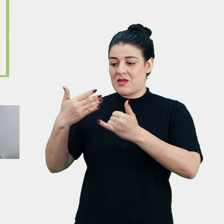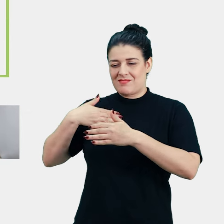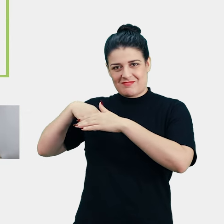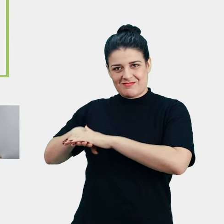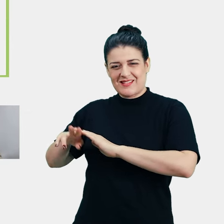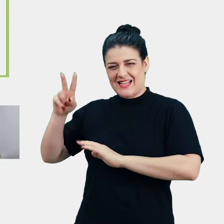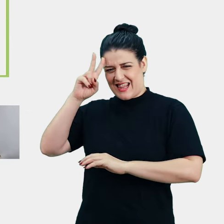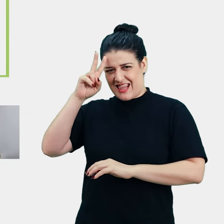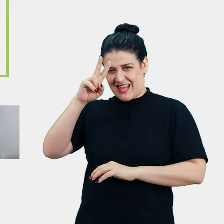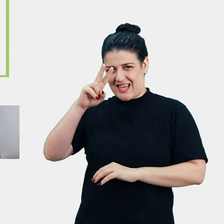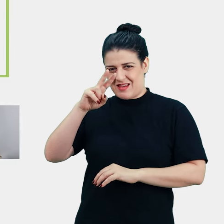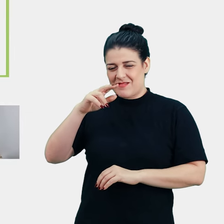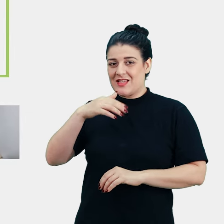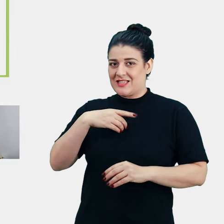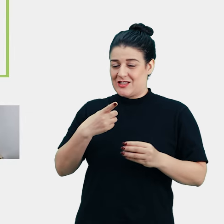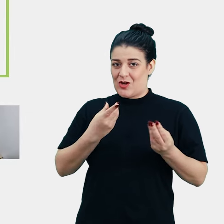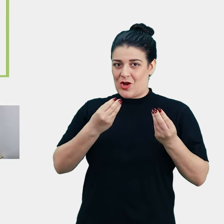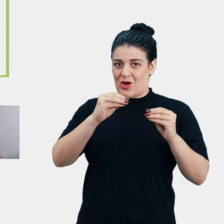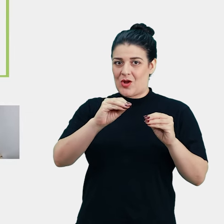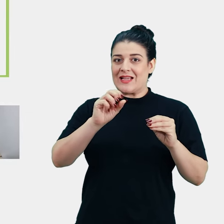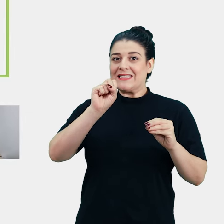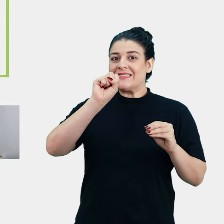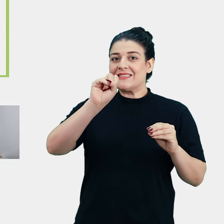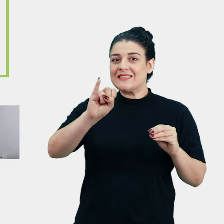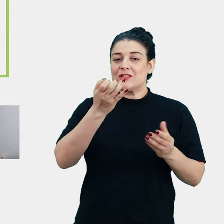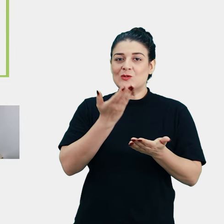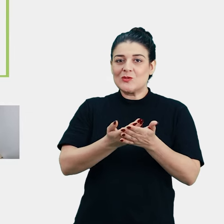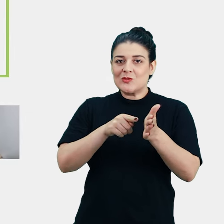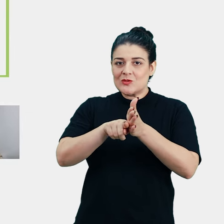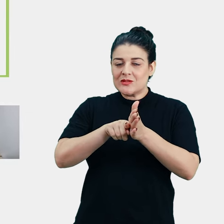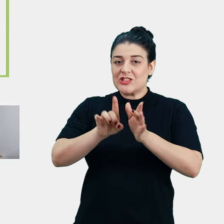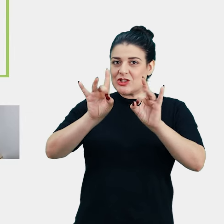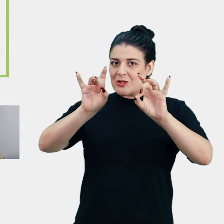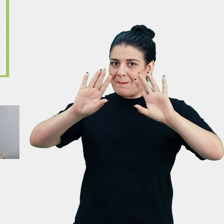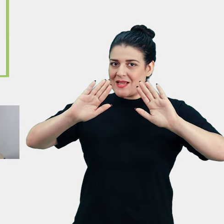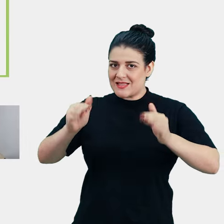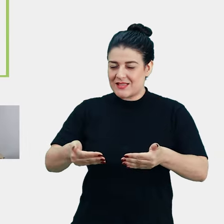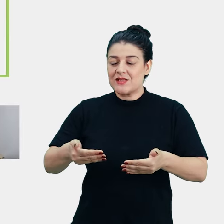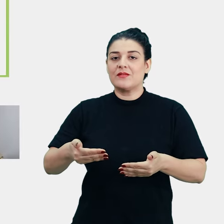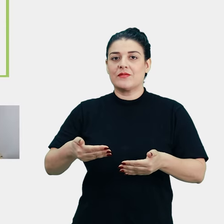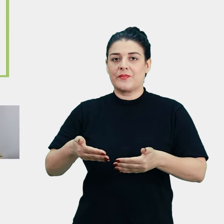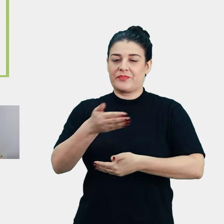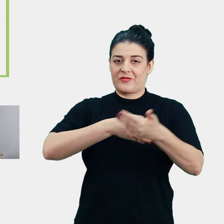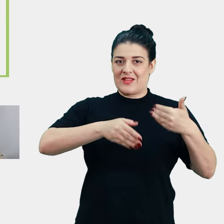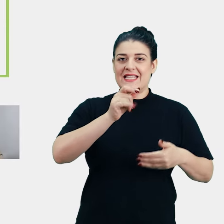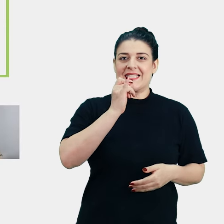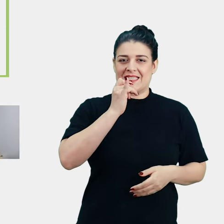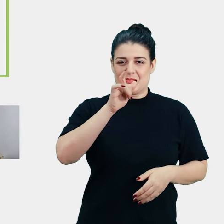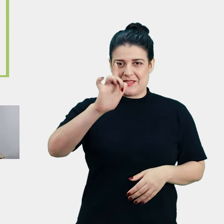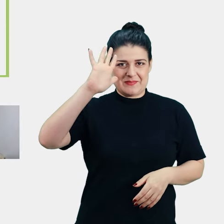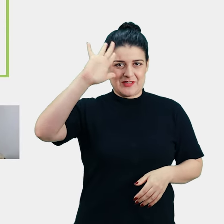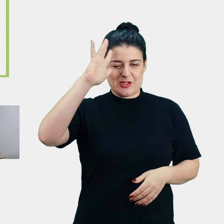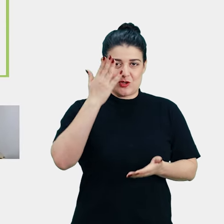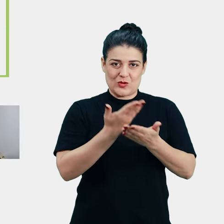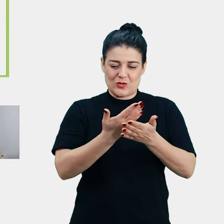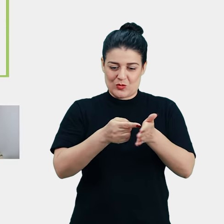que eu falei para vocês que a gente aplica isso quando a gente está estudando um material específico? Então, eu vou voltar ao exemplo. Imagine vocês